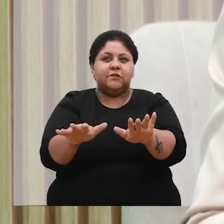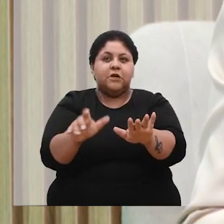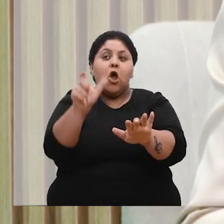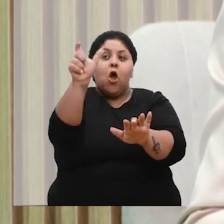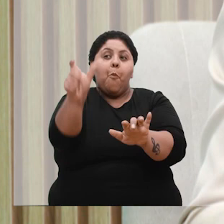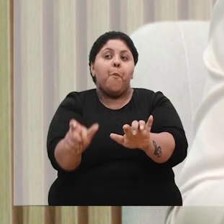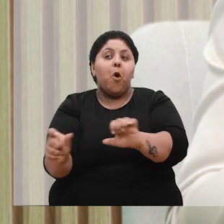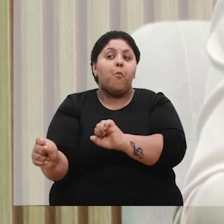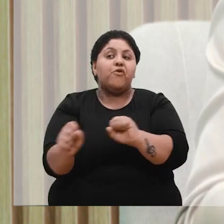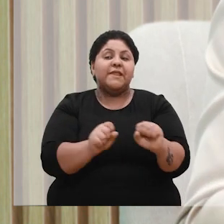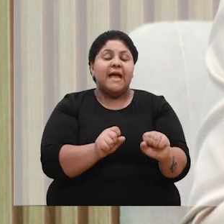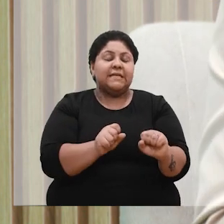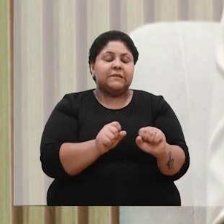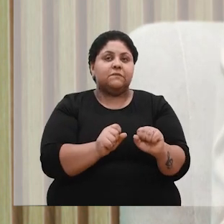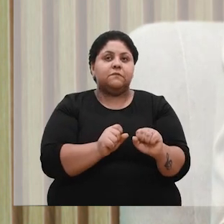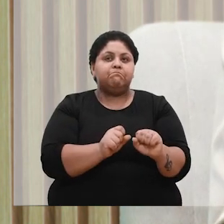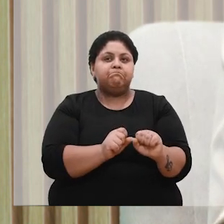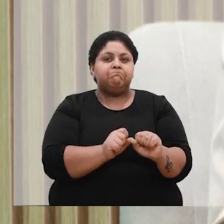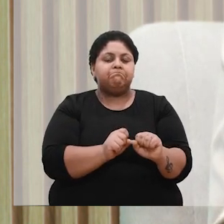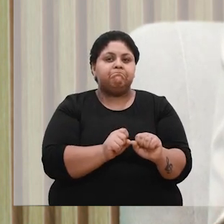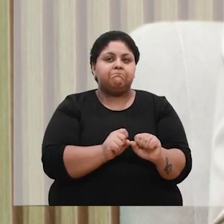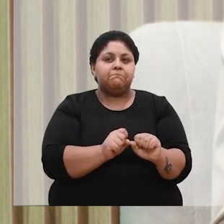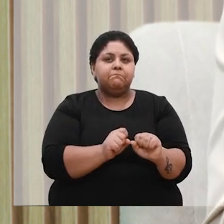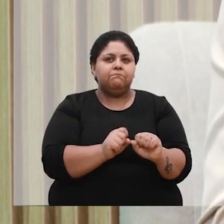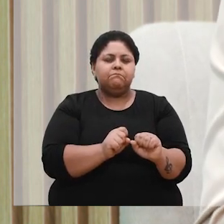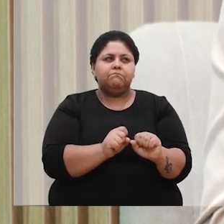isso para que as pessoas pudessem,